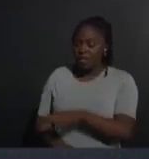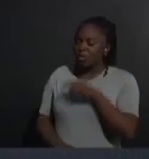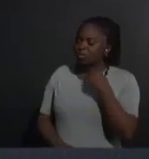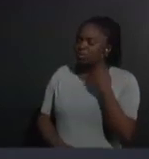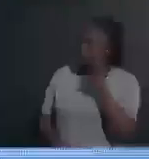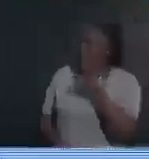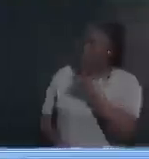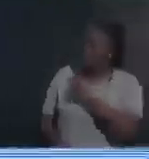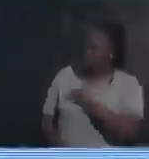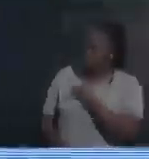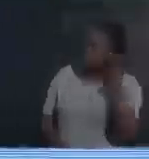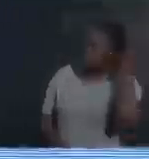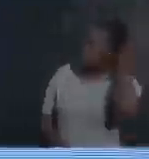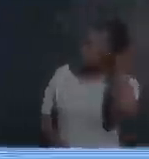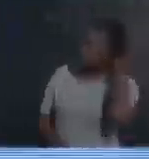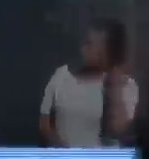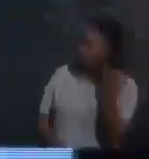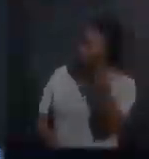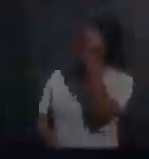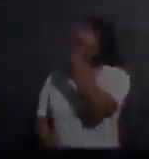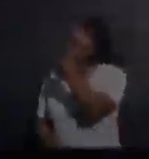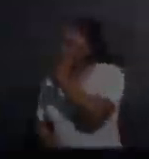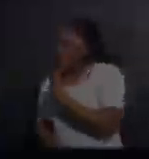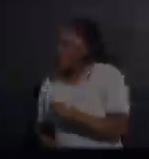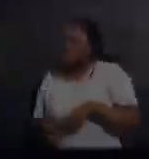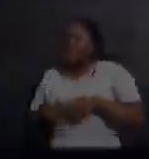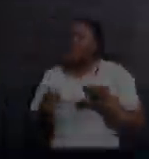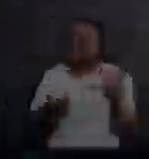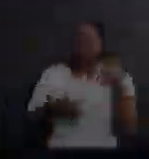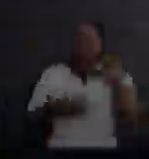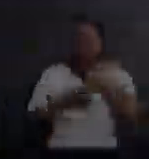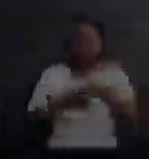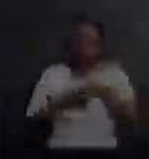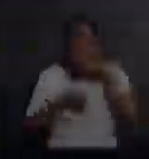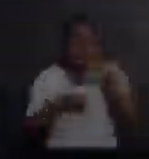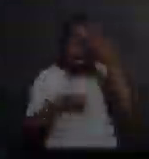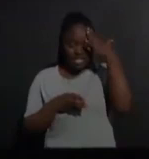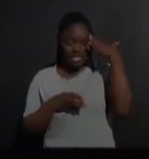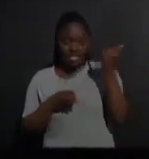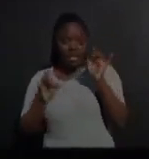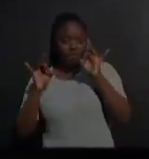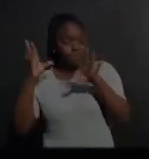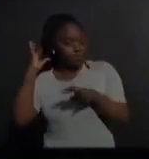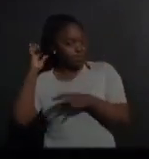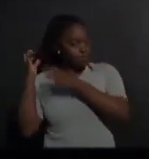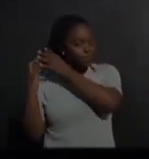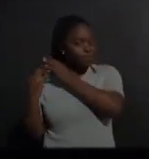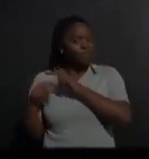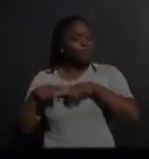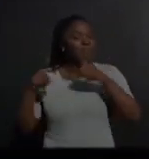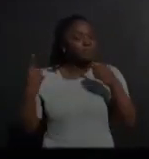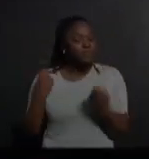bonito. Aí dentro de você, você sabe que é só o cabelo, mas você conseguiu falar algo bom.